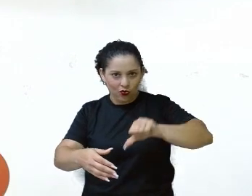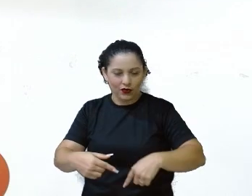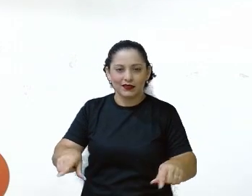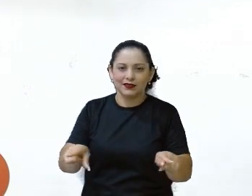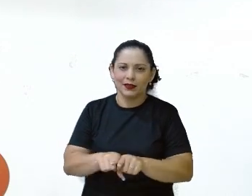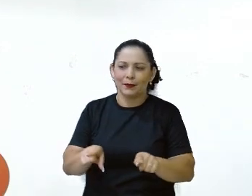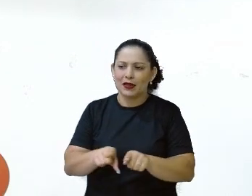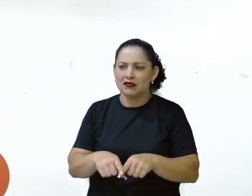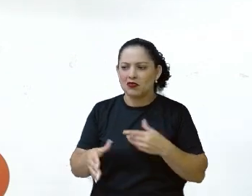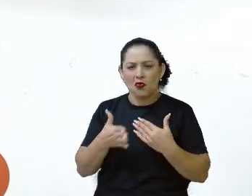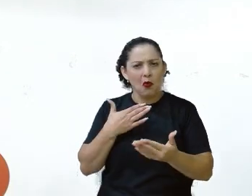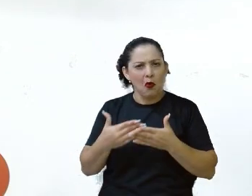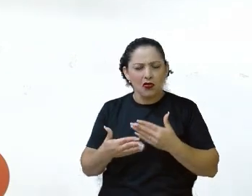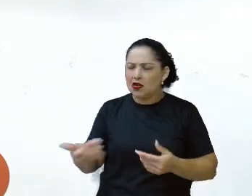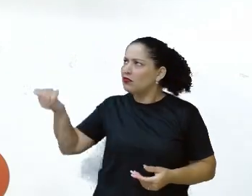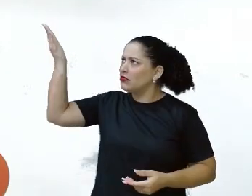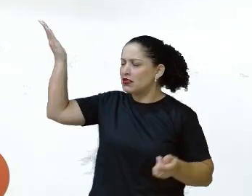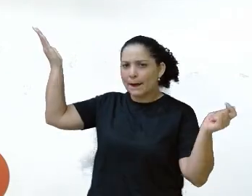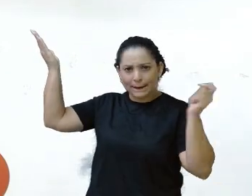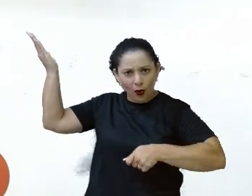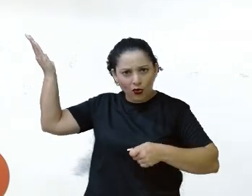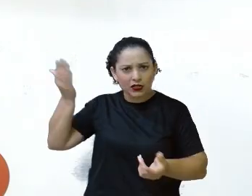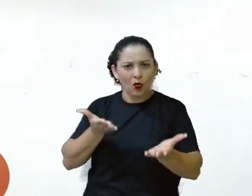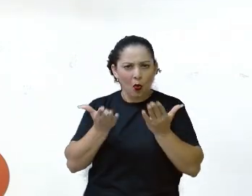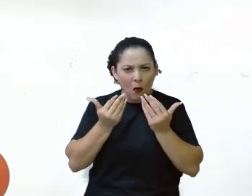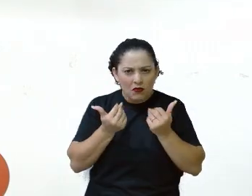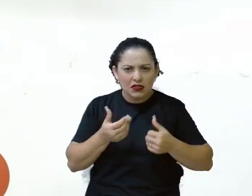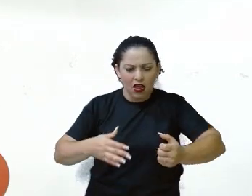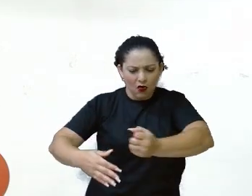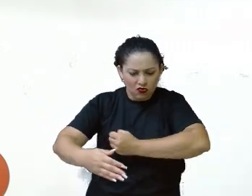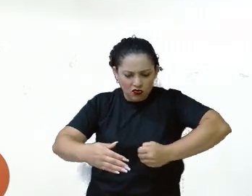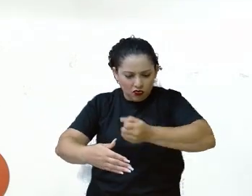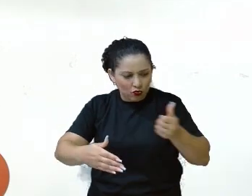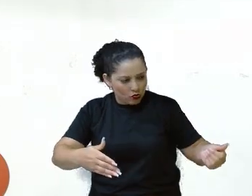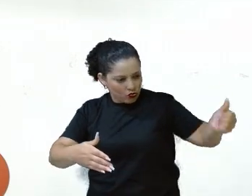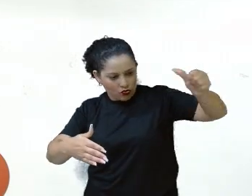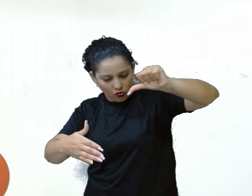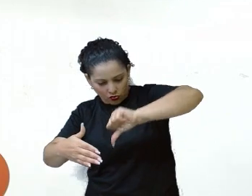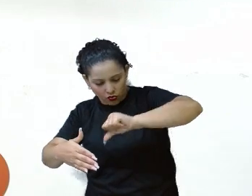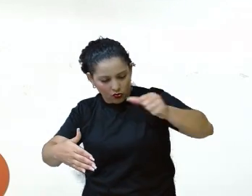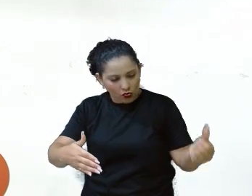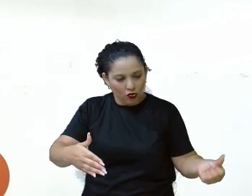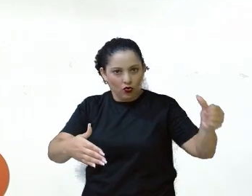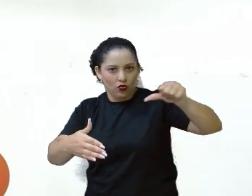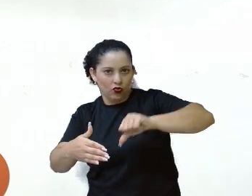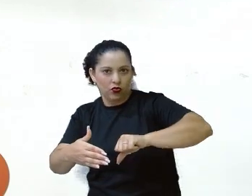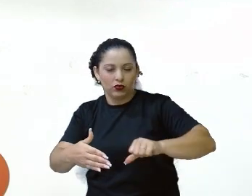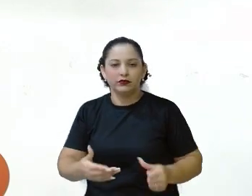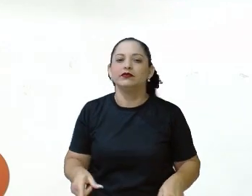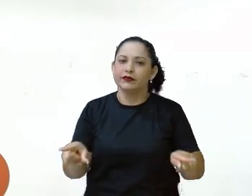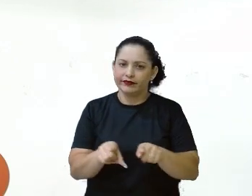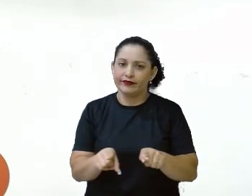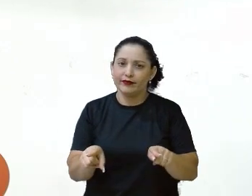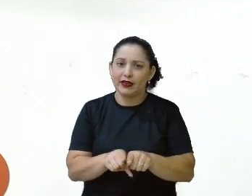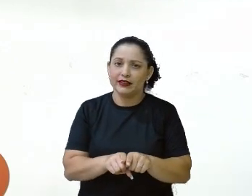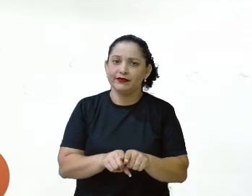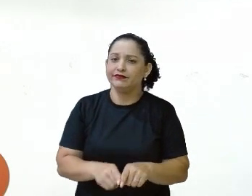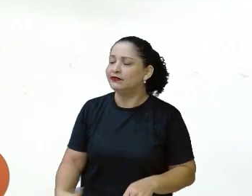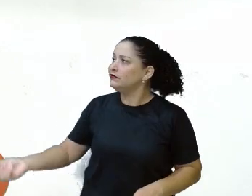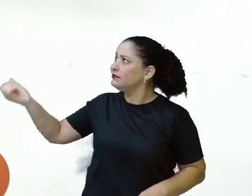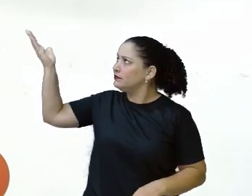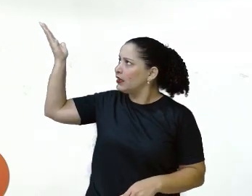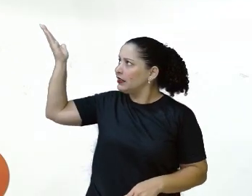para fazer uma receita culinária? Poderia. Tanto é que eu tenho aqui na minha mesa uma jarra